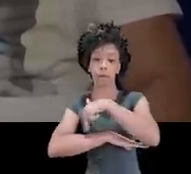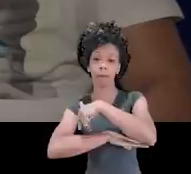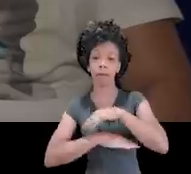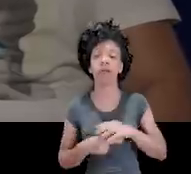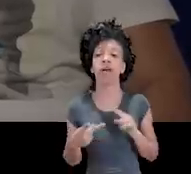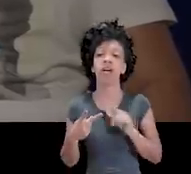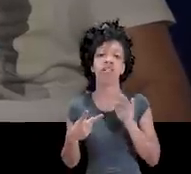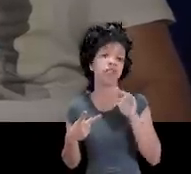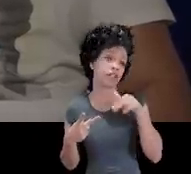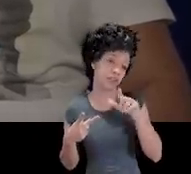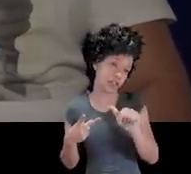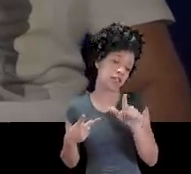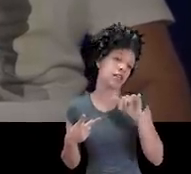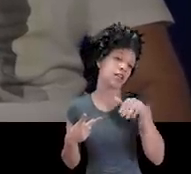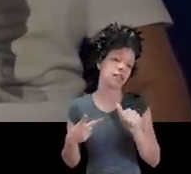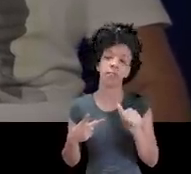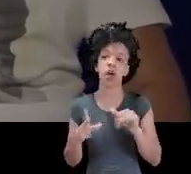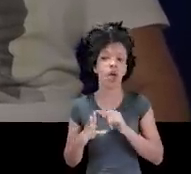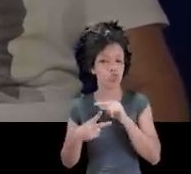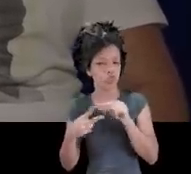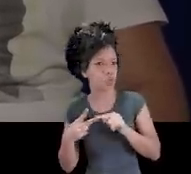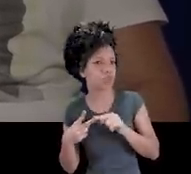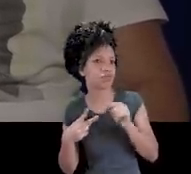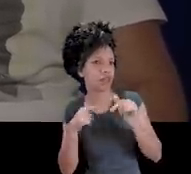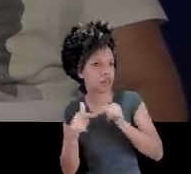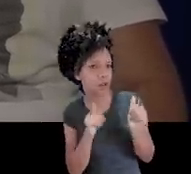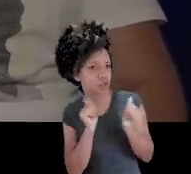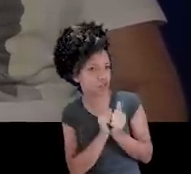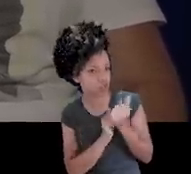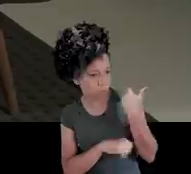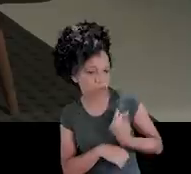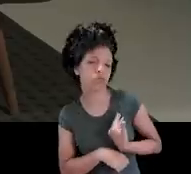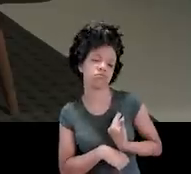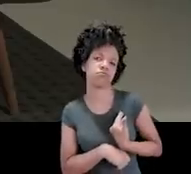Fernanda Lima e tudo, mas todas essas meninas trabalharam ao meu lado.